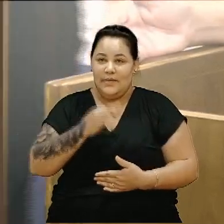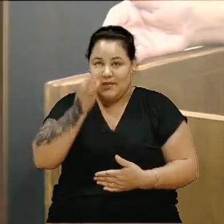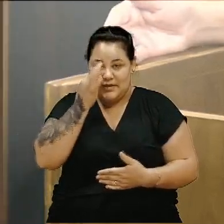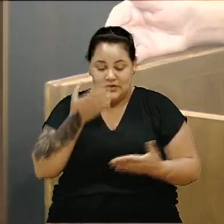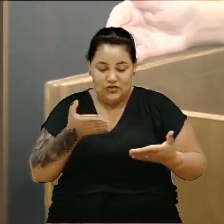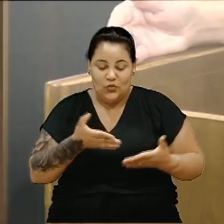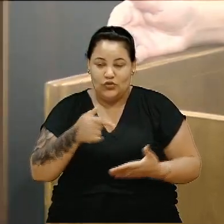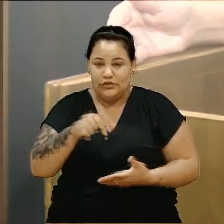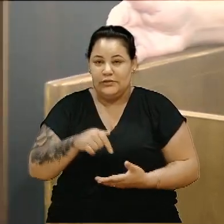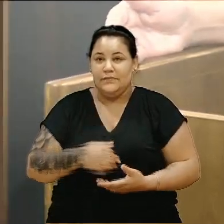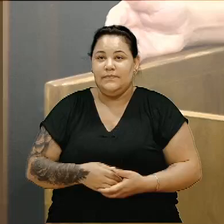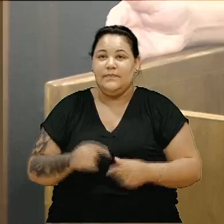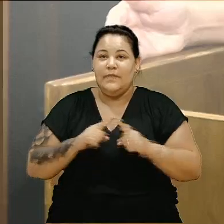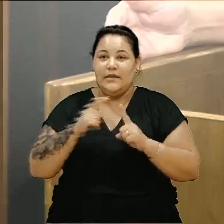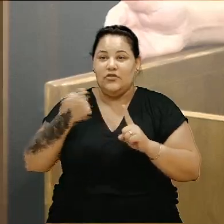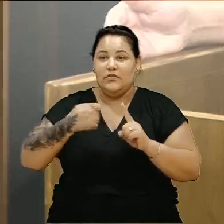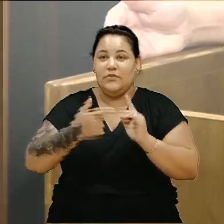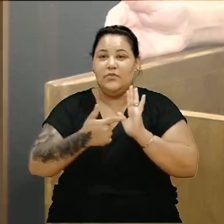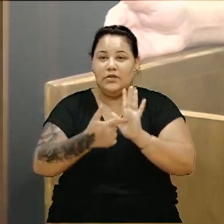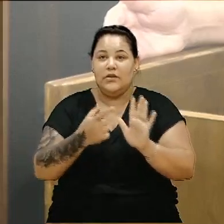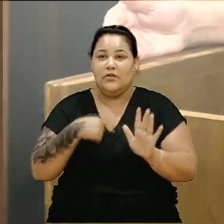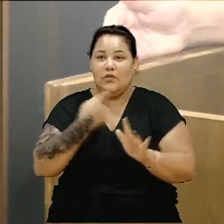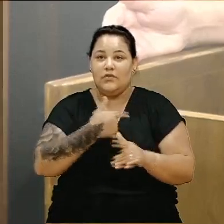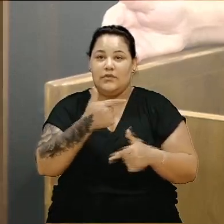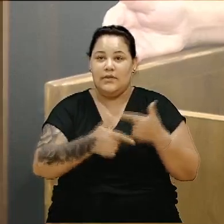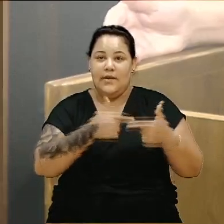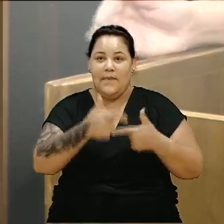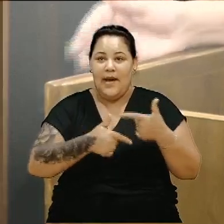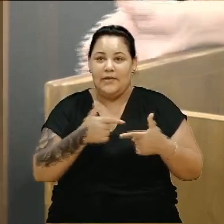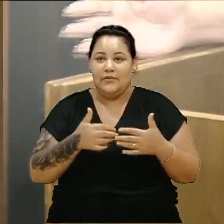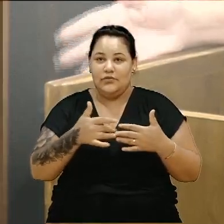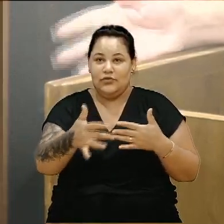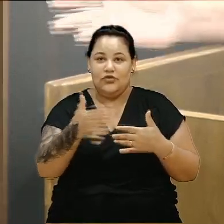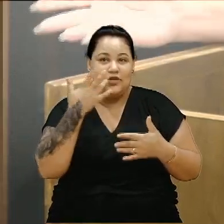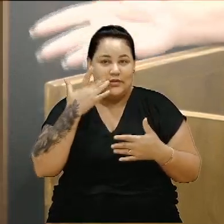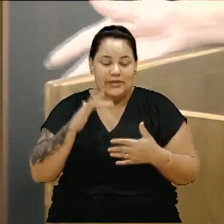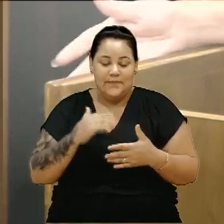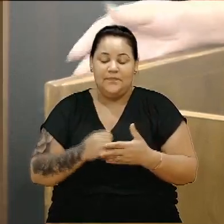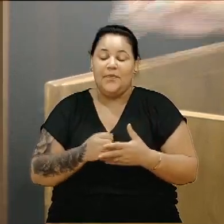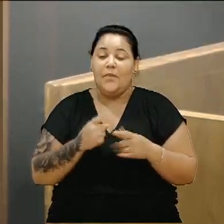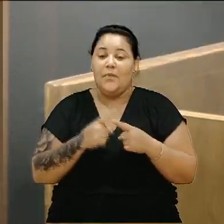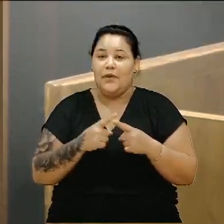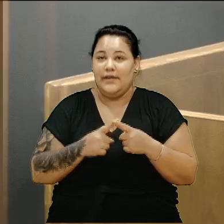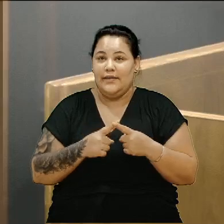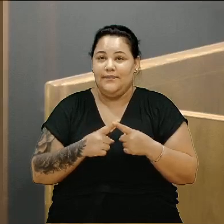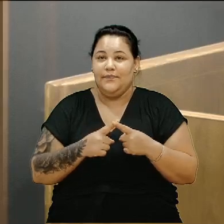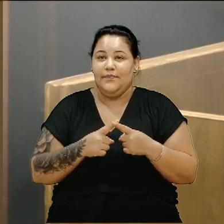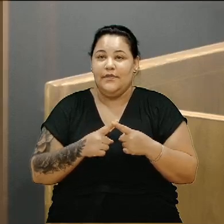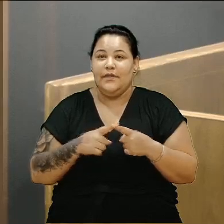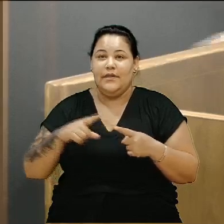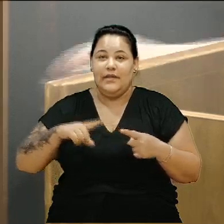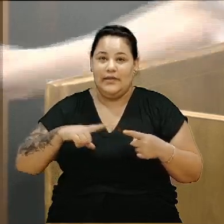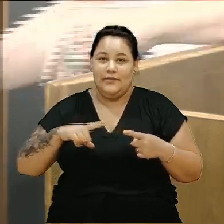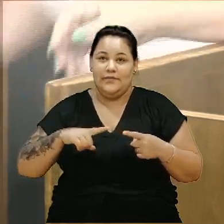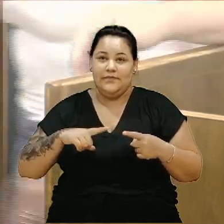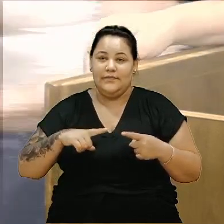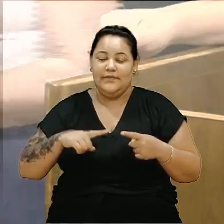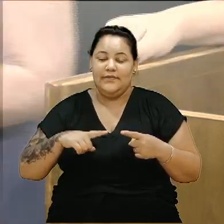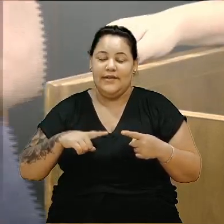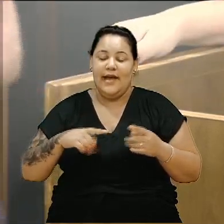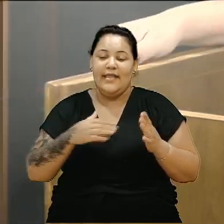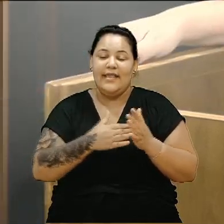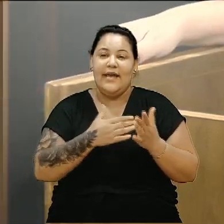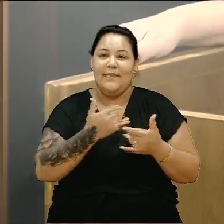pessoas o nosso trabalho no decorrer desses dias, que apesar do recesso, até brinquei ontem numa